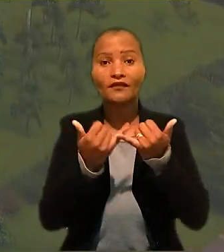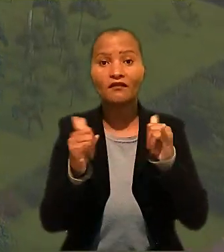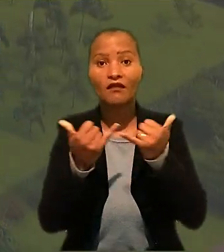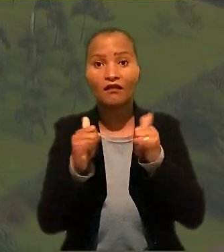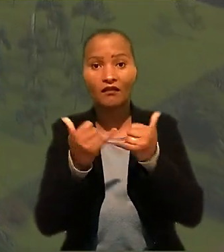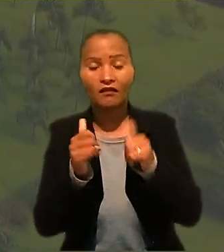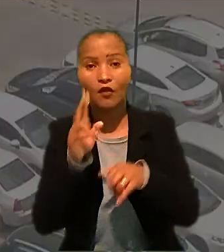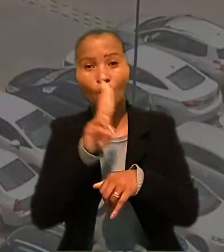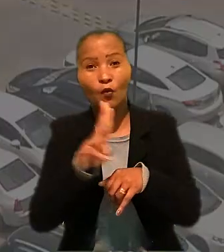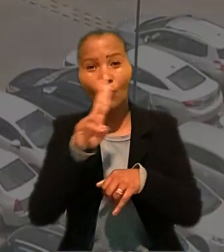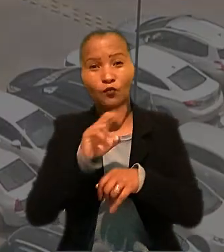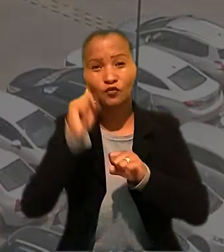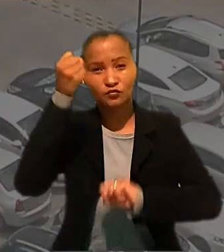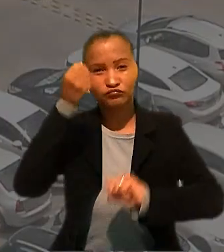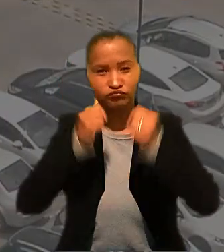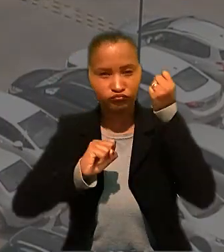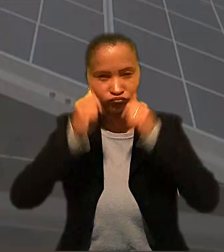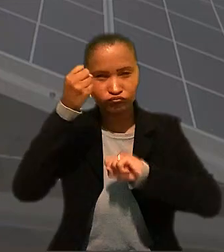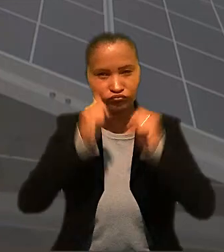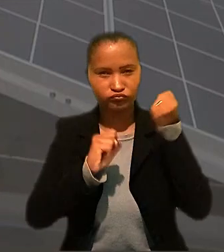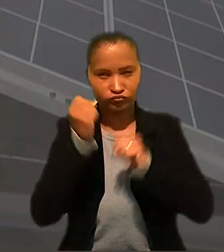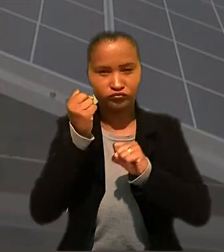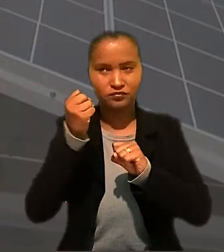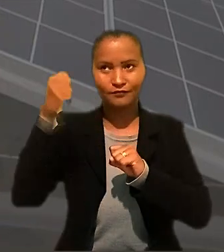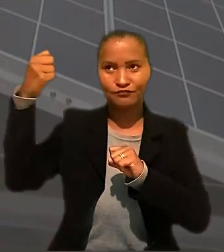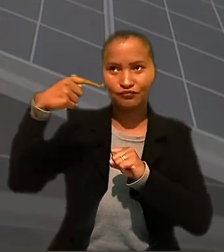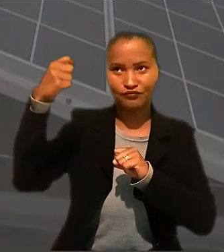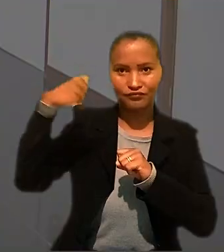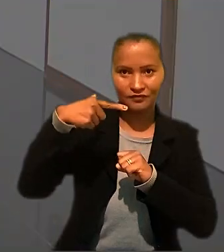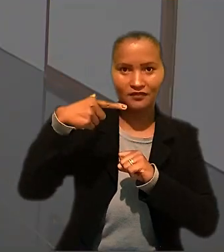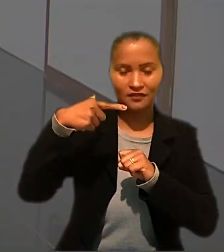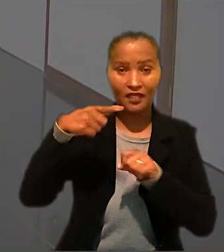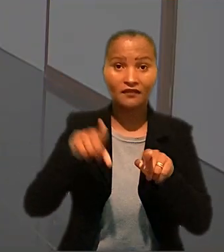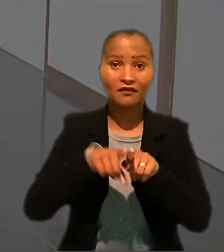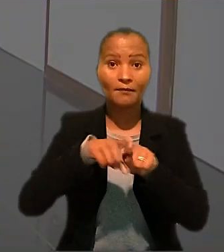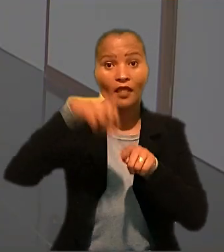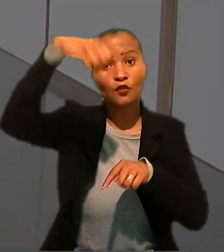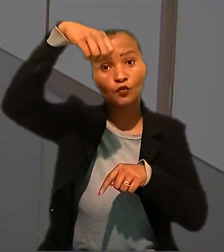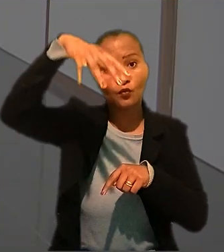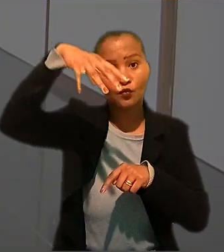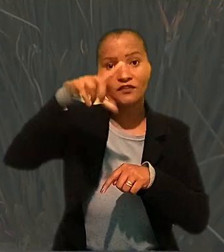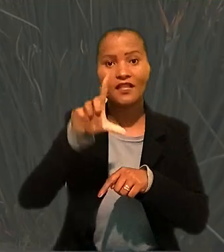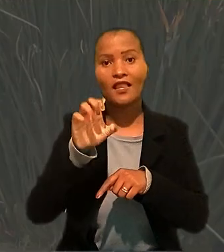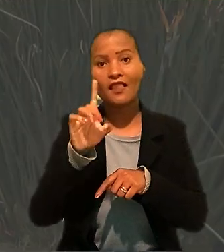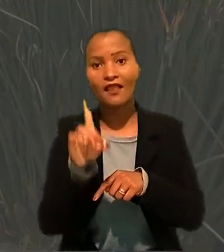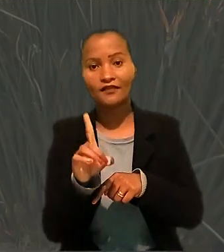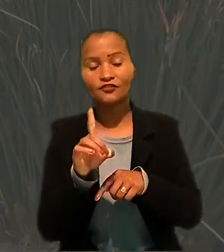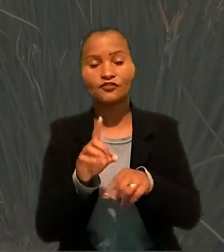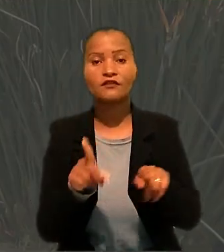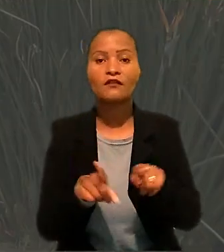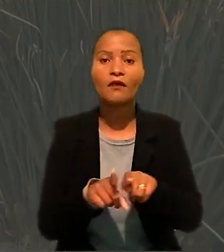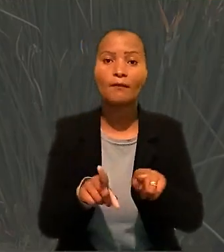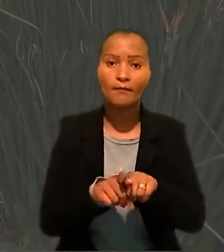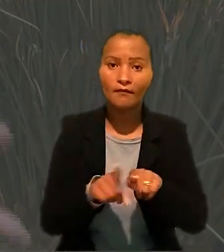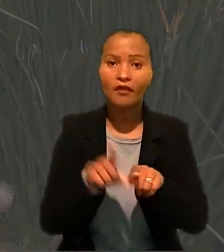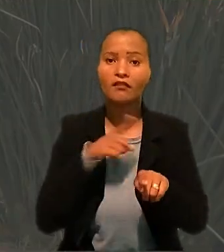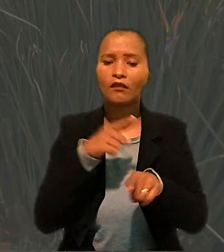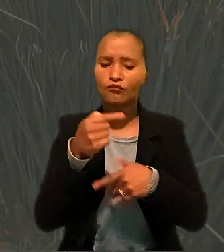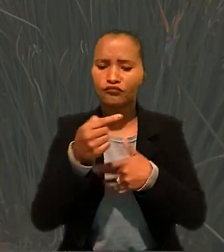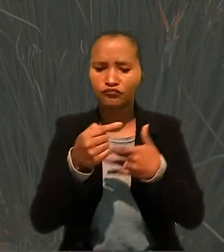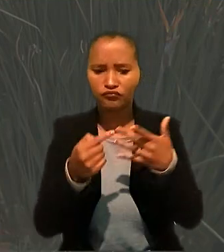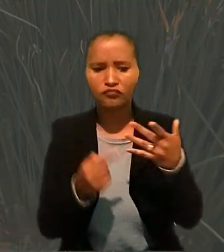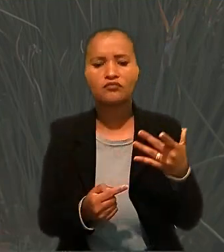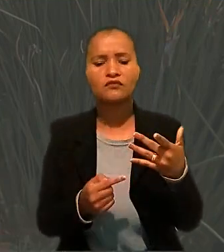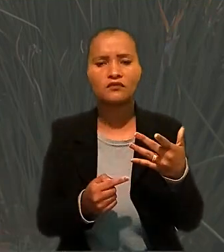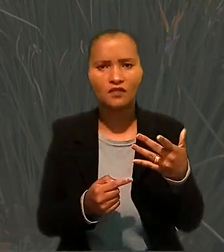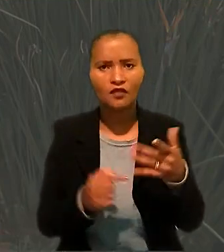energia elétrica com o uso da usina fotovoltaica na sede do TST e de lâmpadas de LED. Também estão previstas outras